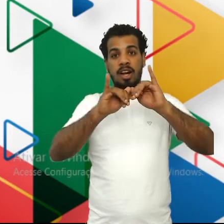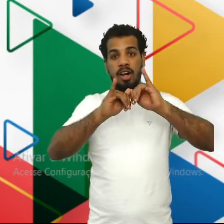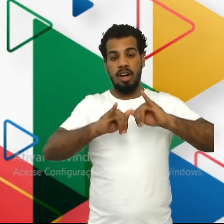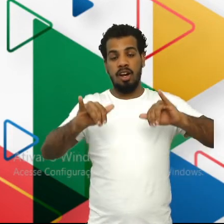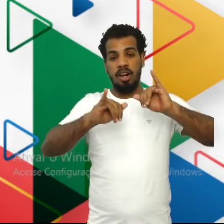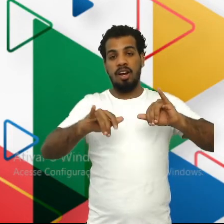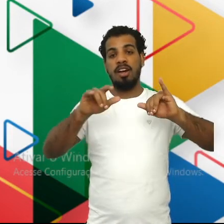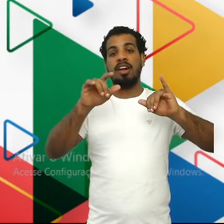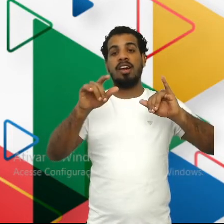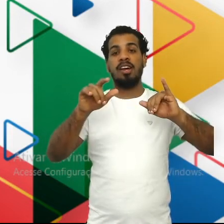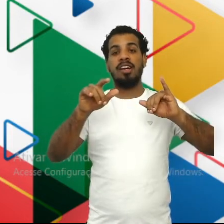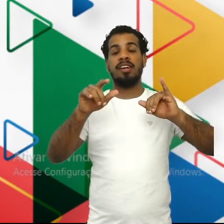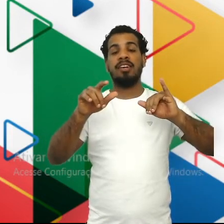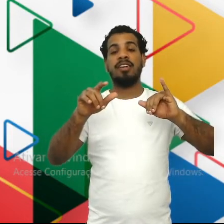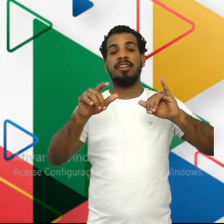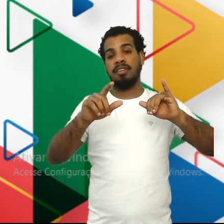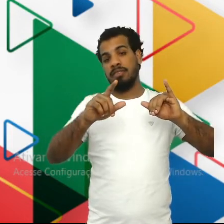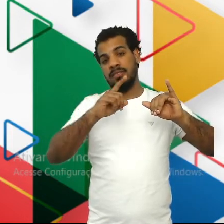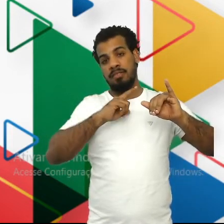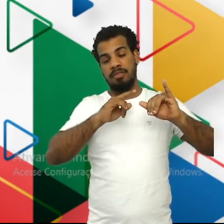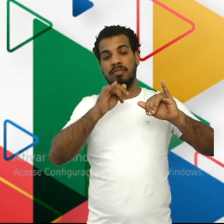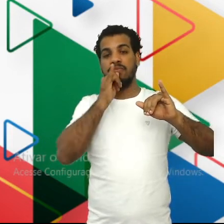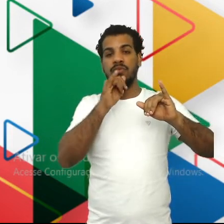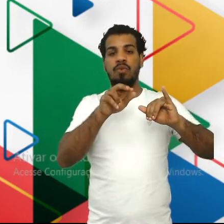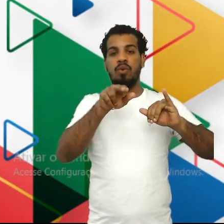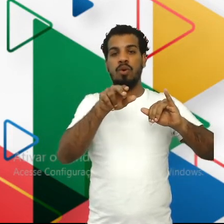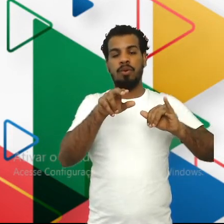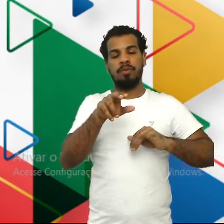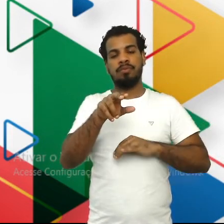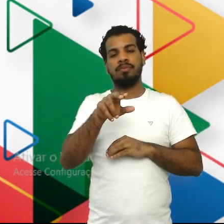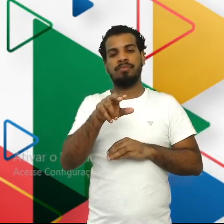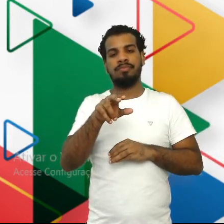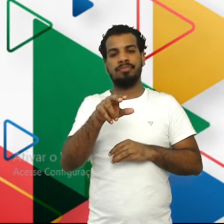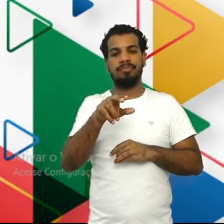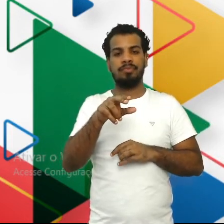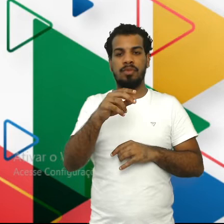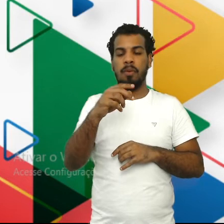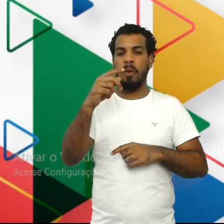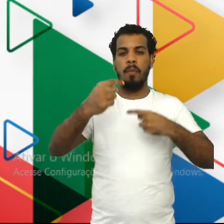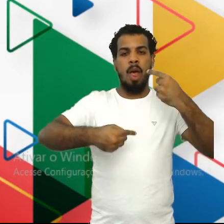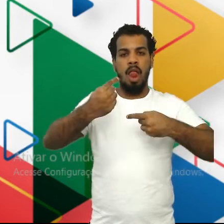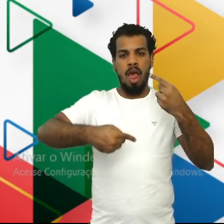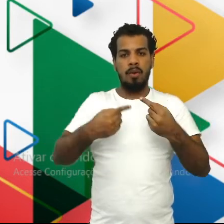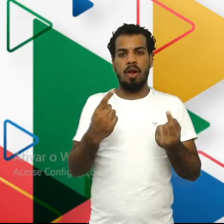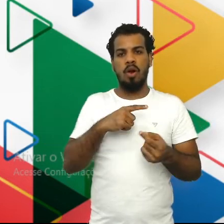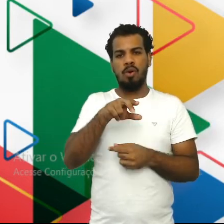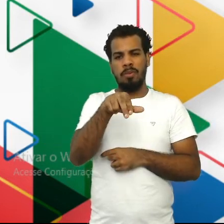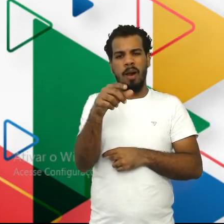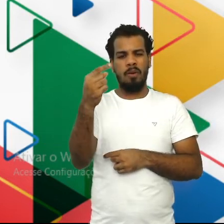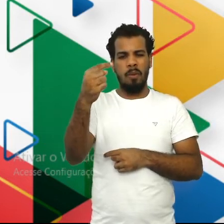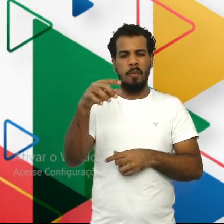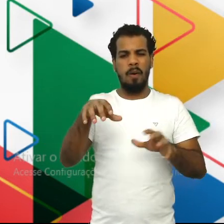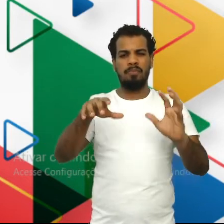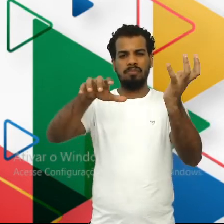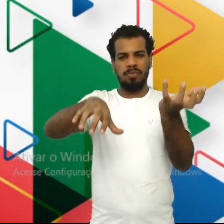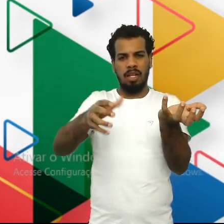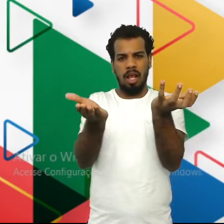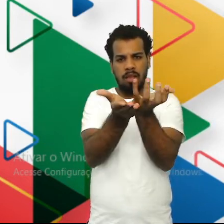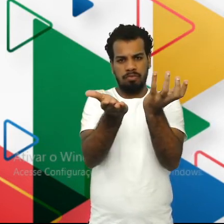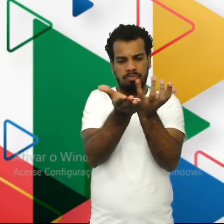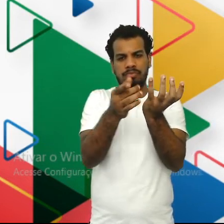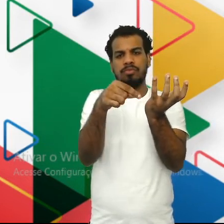aí, ó, polêmica com irmãos Wright, aprovado no Senado, Mas olha só,